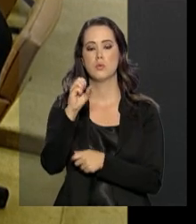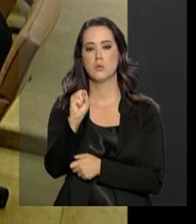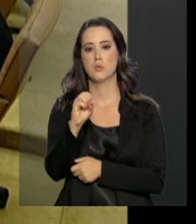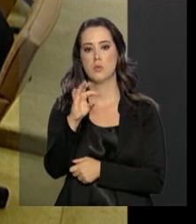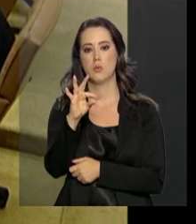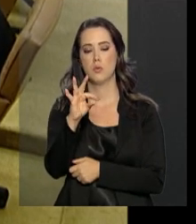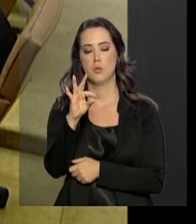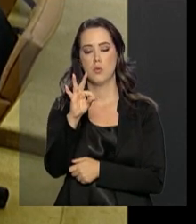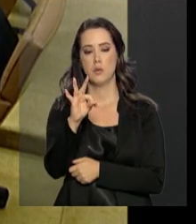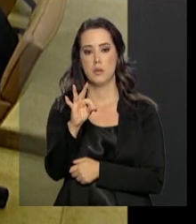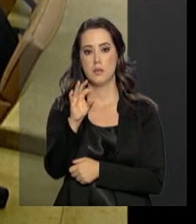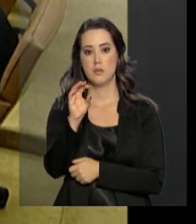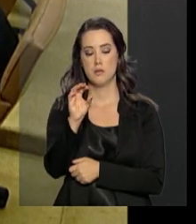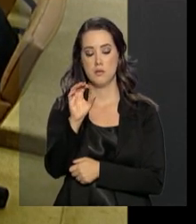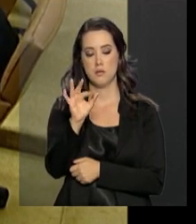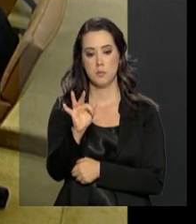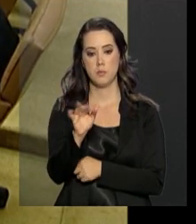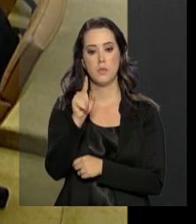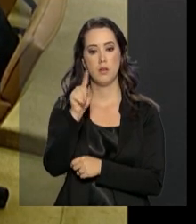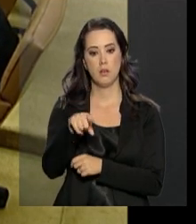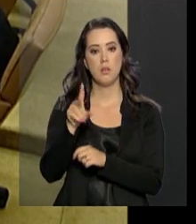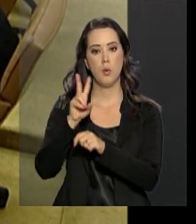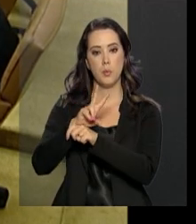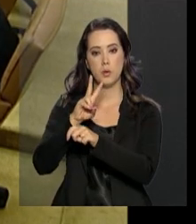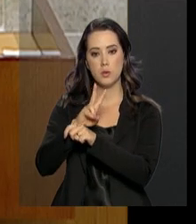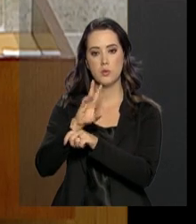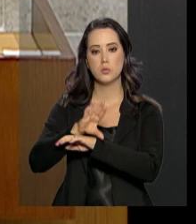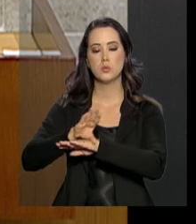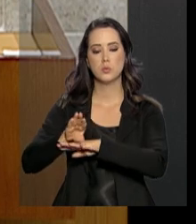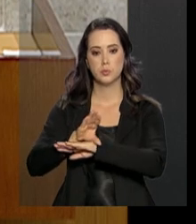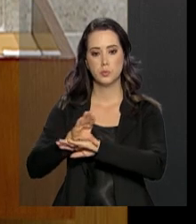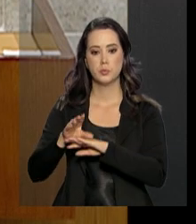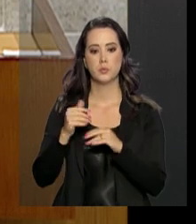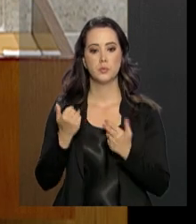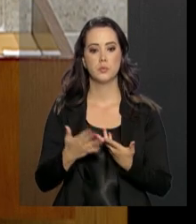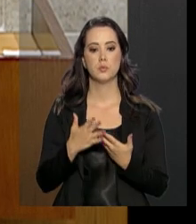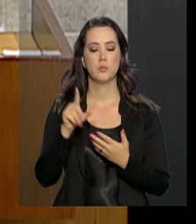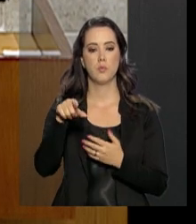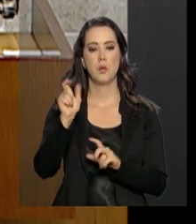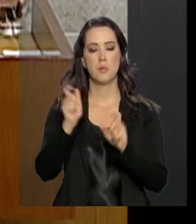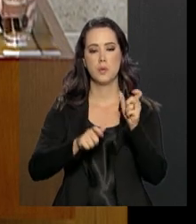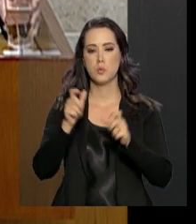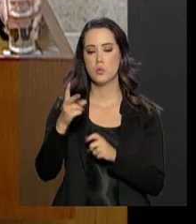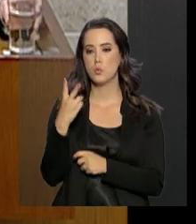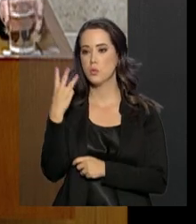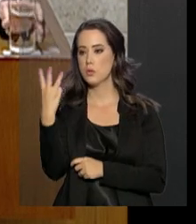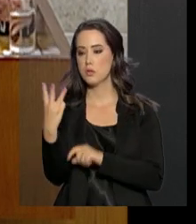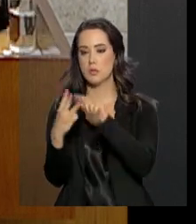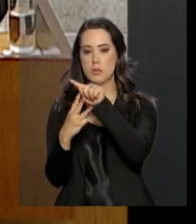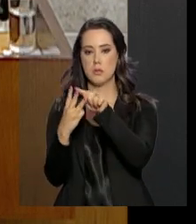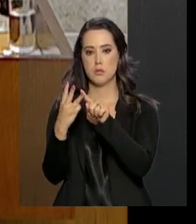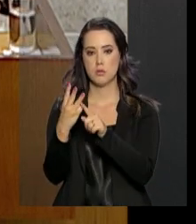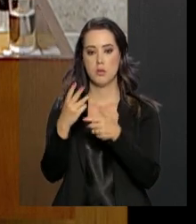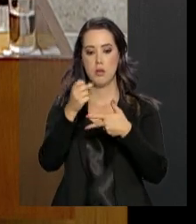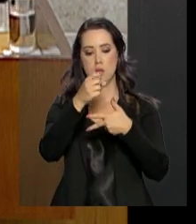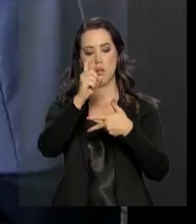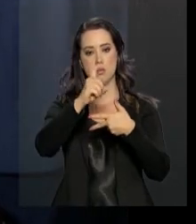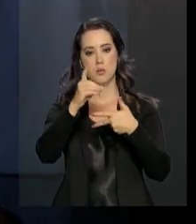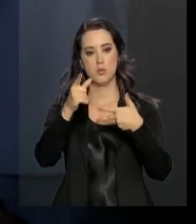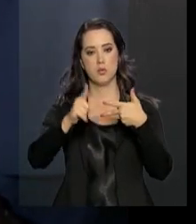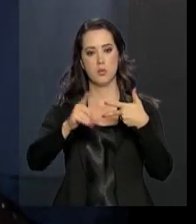que é considerado o guardião do texto constitucional autoridades dos três poderes participaram da celebração